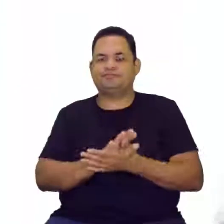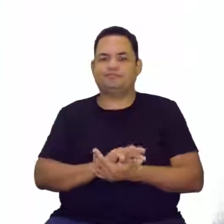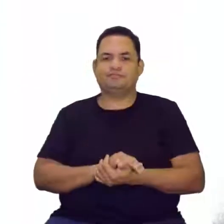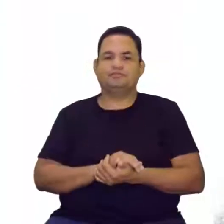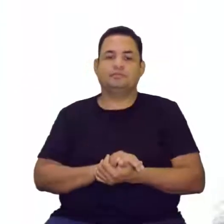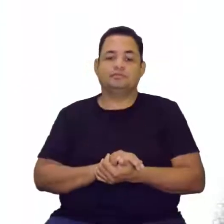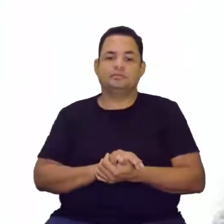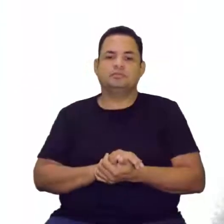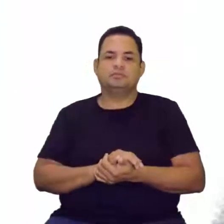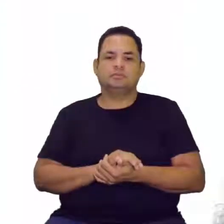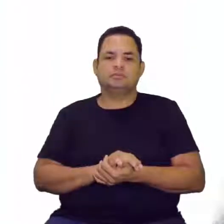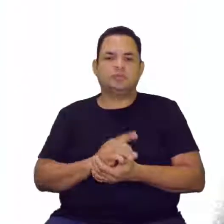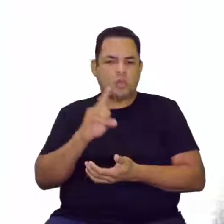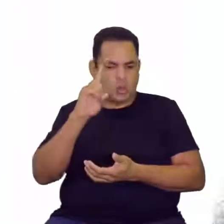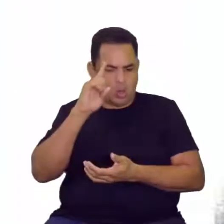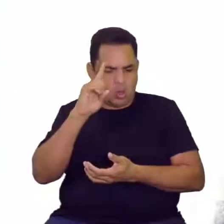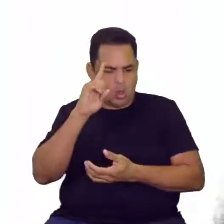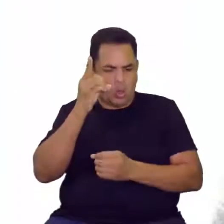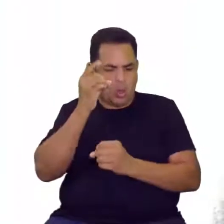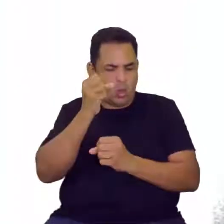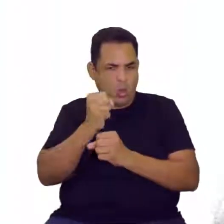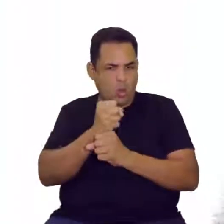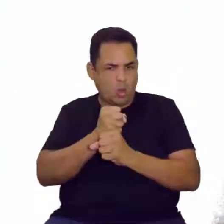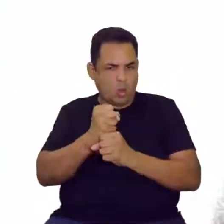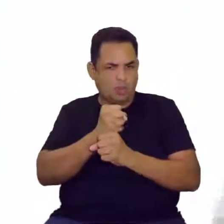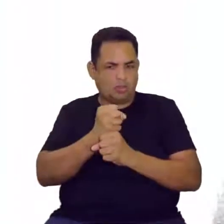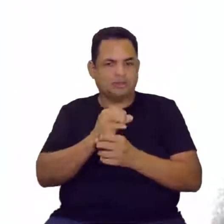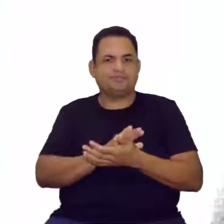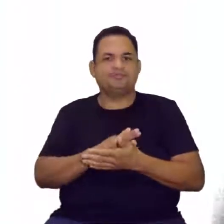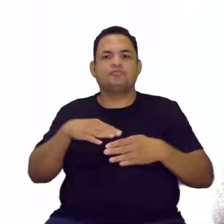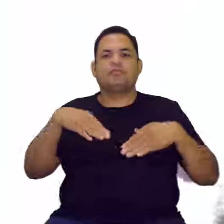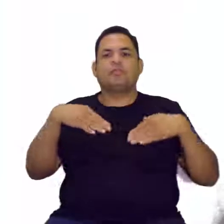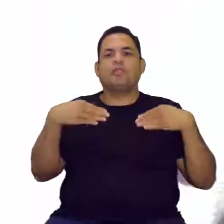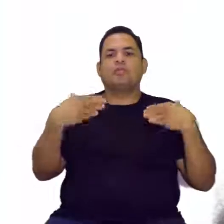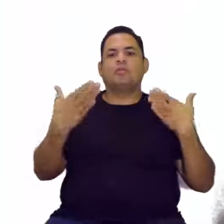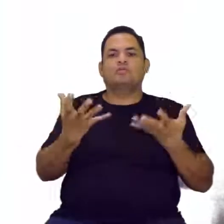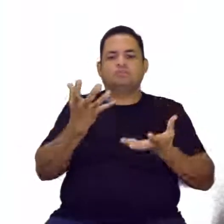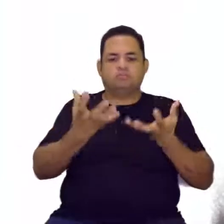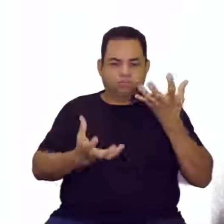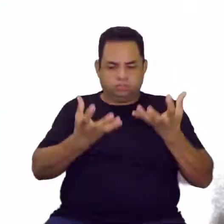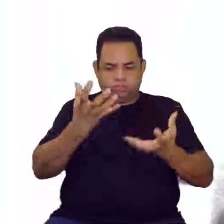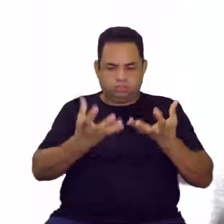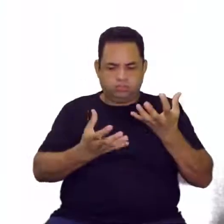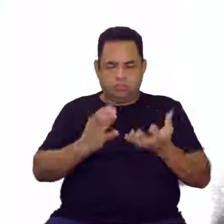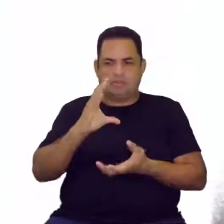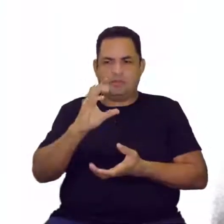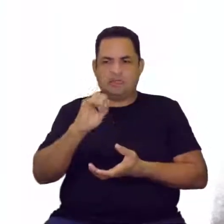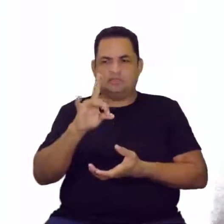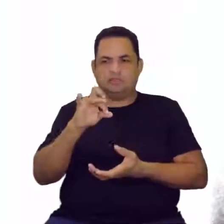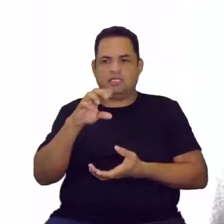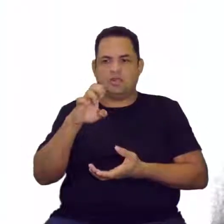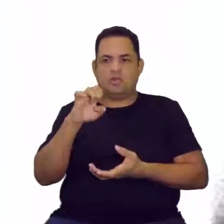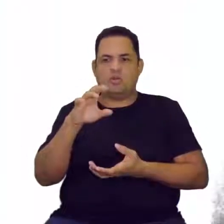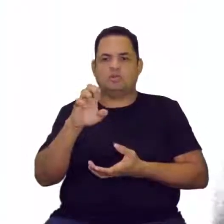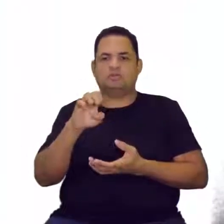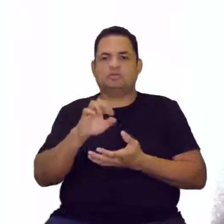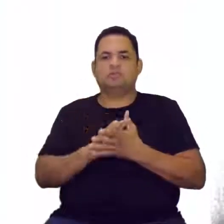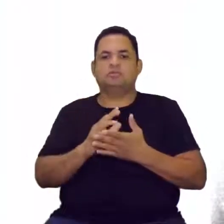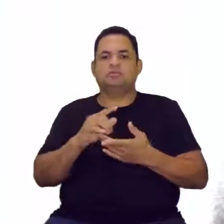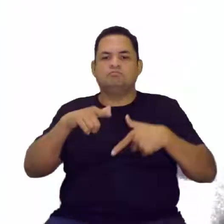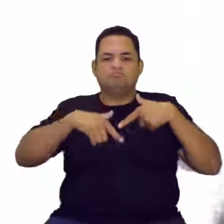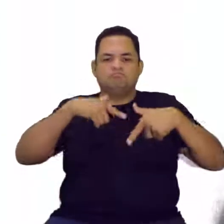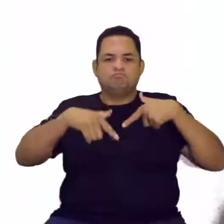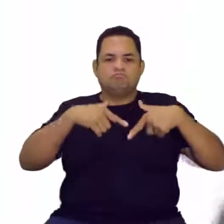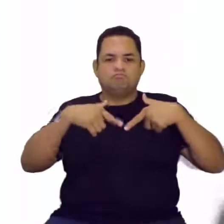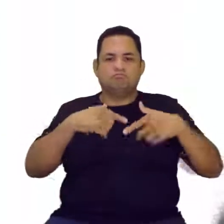na relação da equação para o biogás, que quando a gente queima a celulose, a gente produz uma grande quantidade